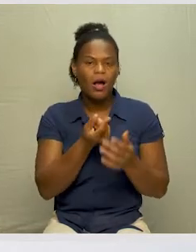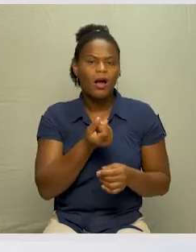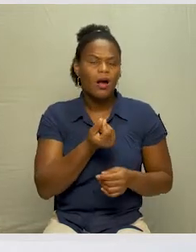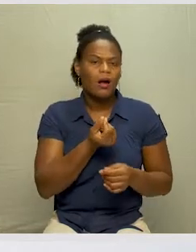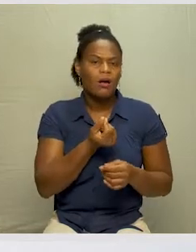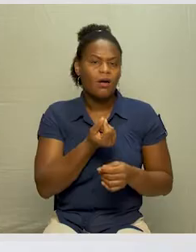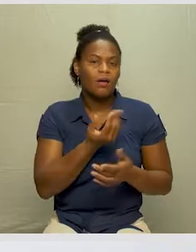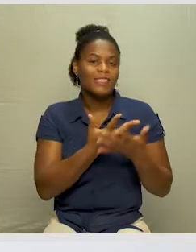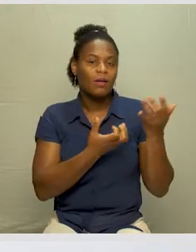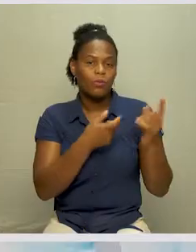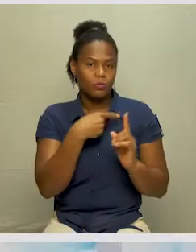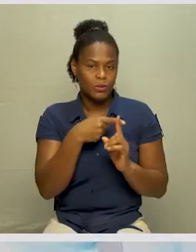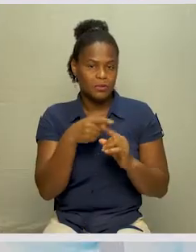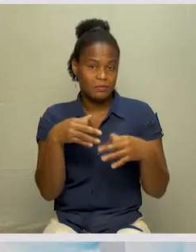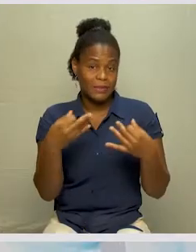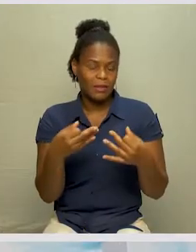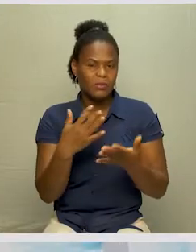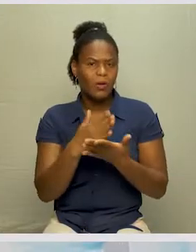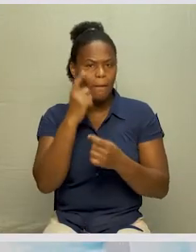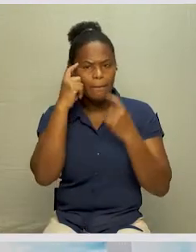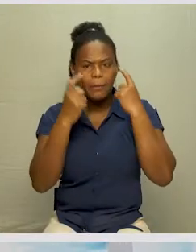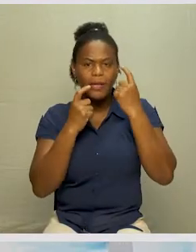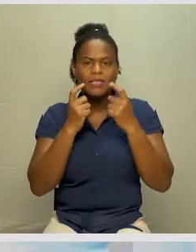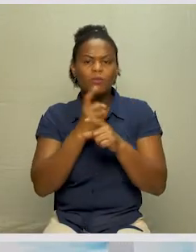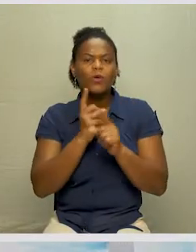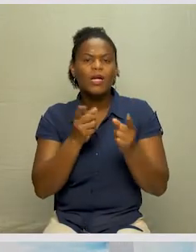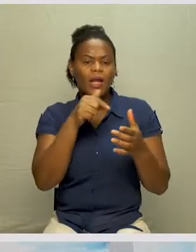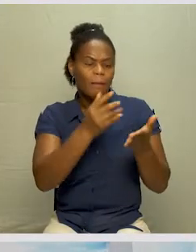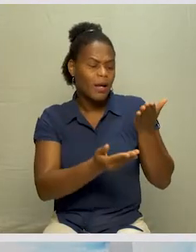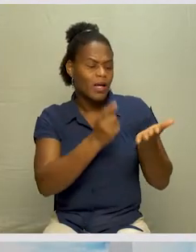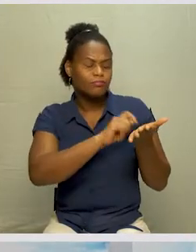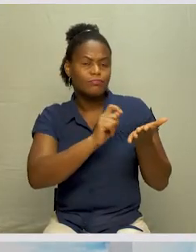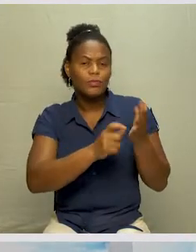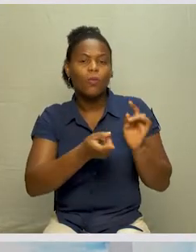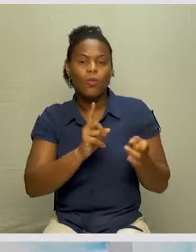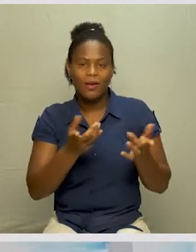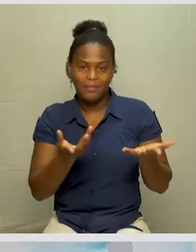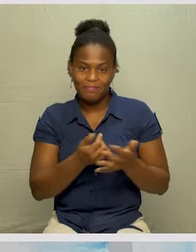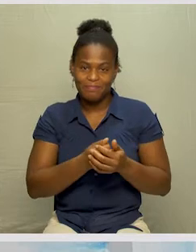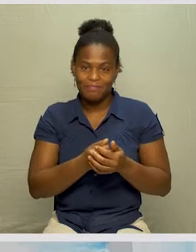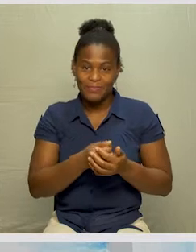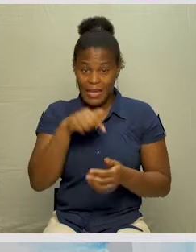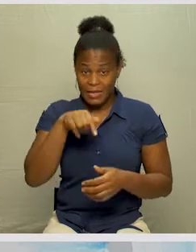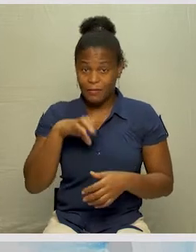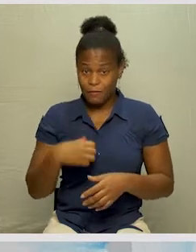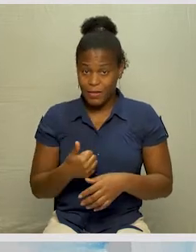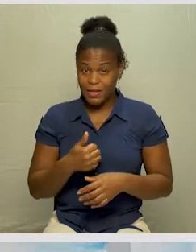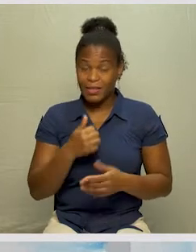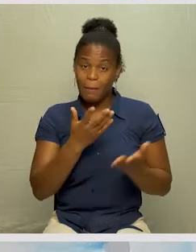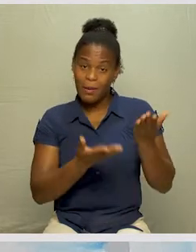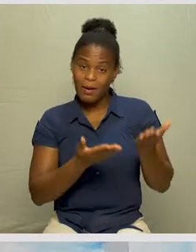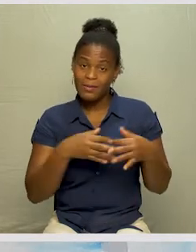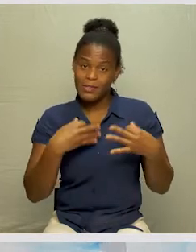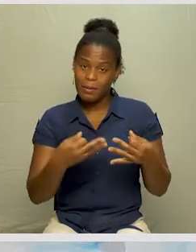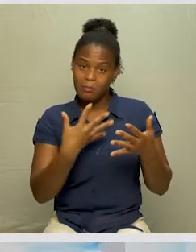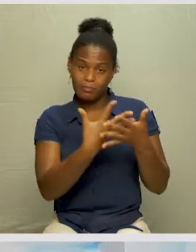saldo positivo? É só pensar no que se registra nessa balança. Em Cabo Verde, essa